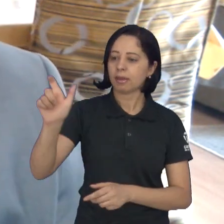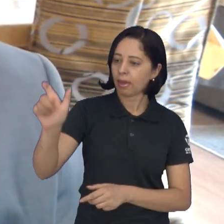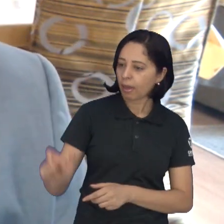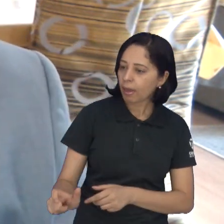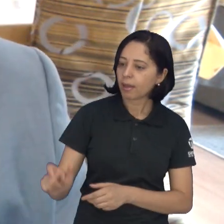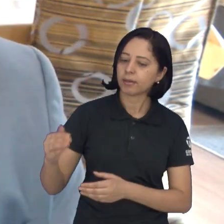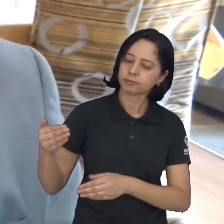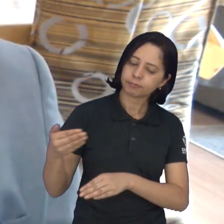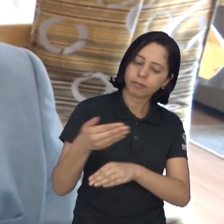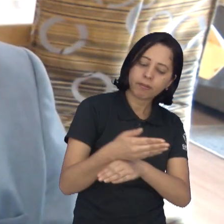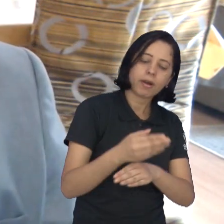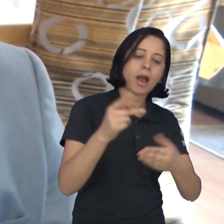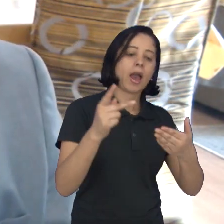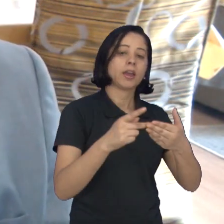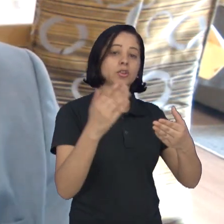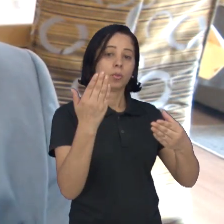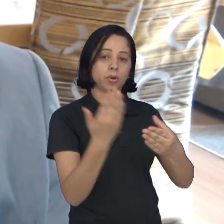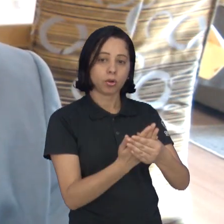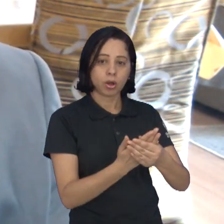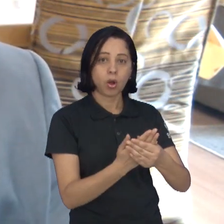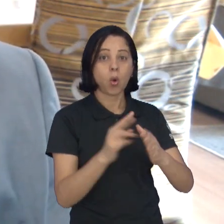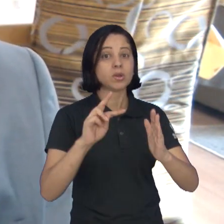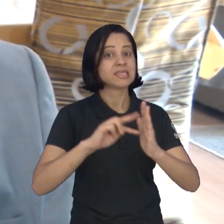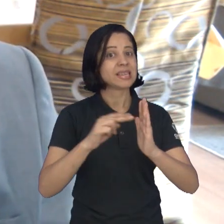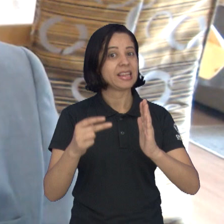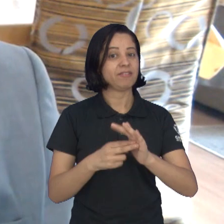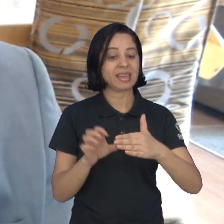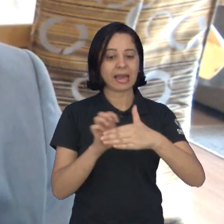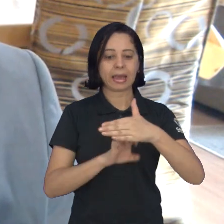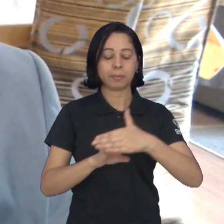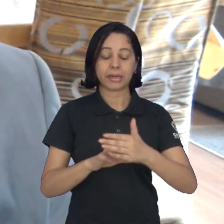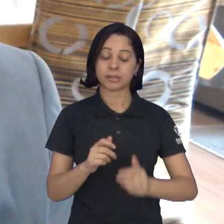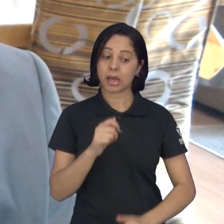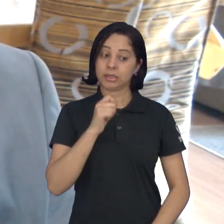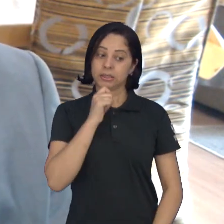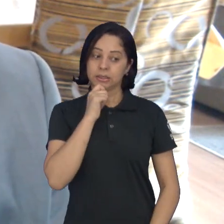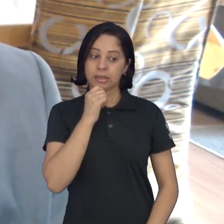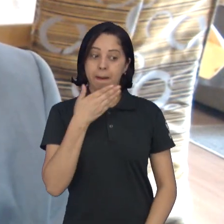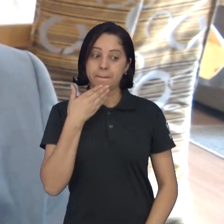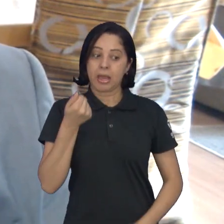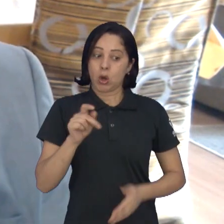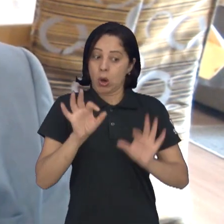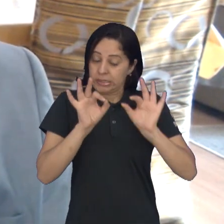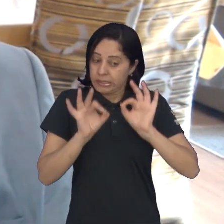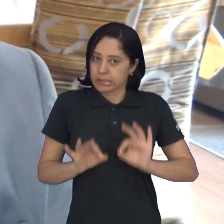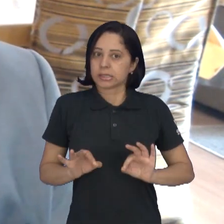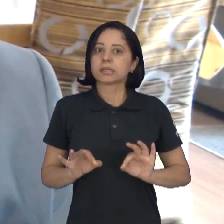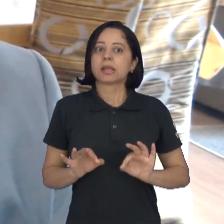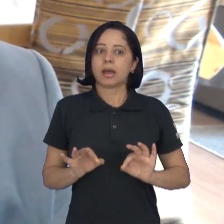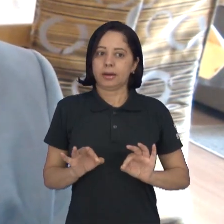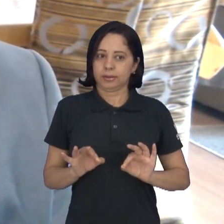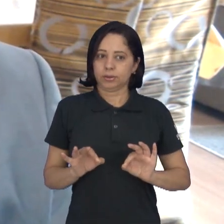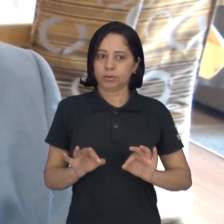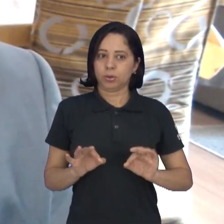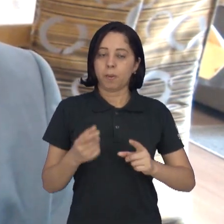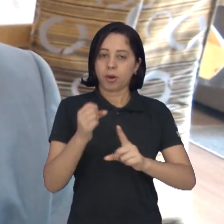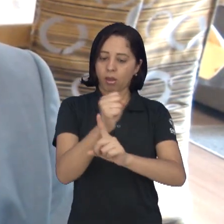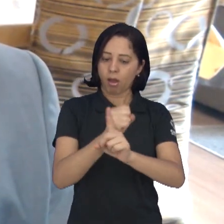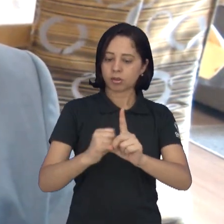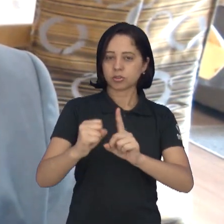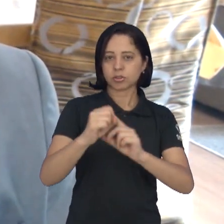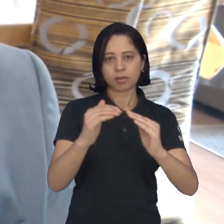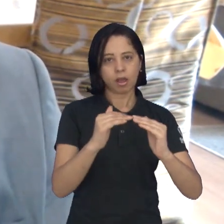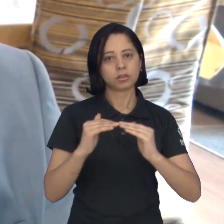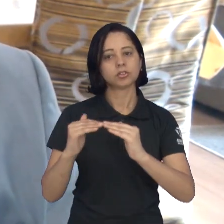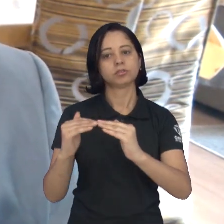mesmo a justiça, são formas sociais de construção de uma sociedade mais justa e igualitária para